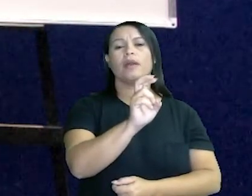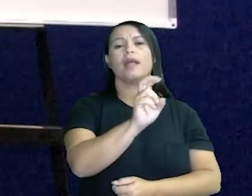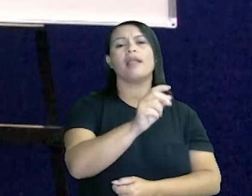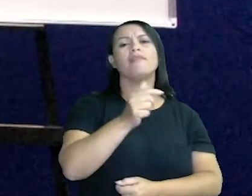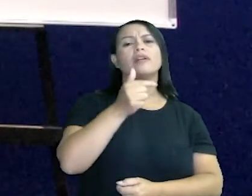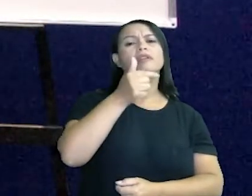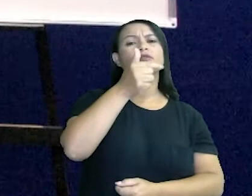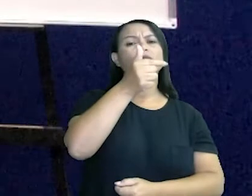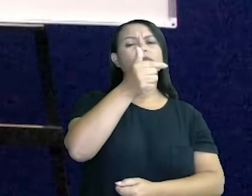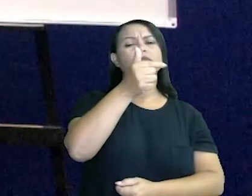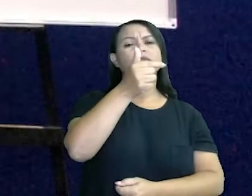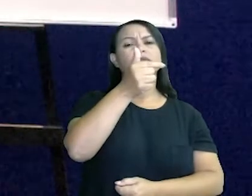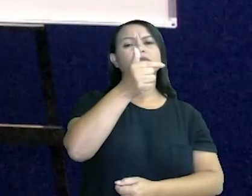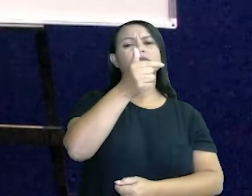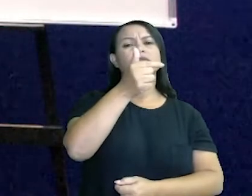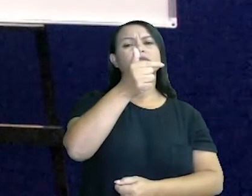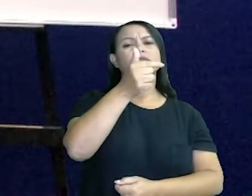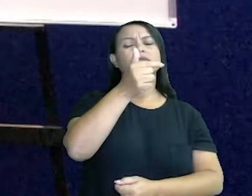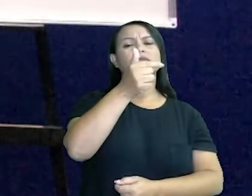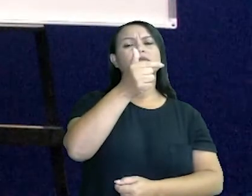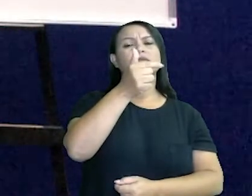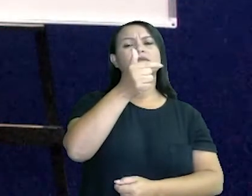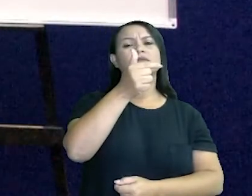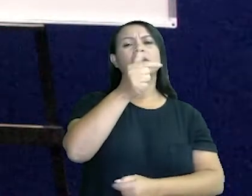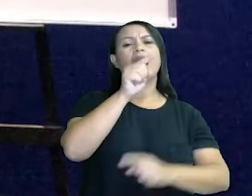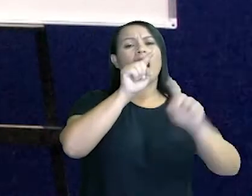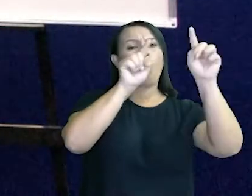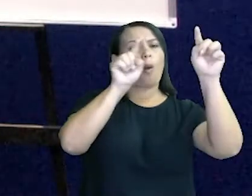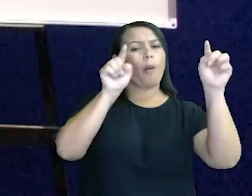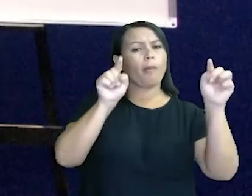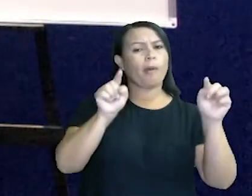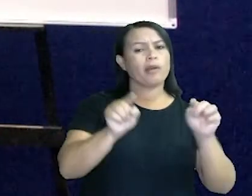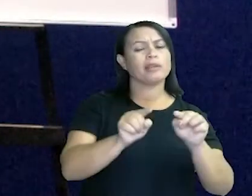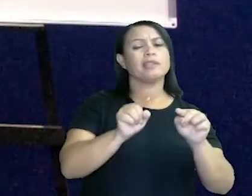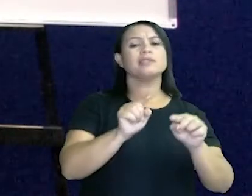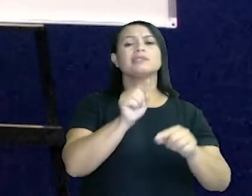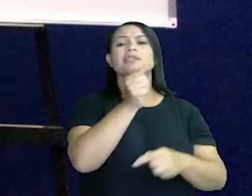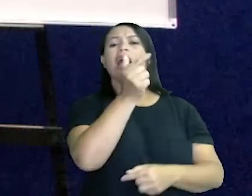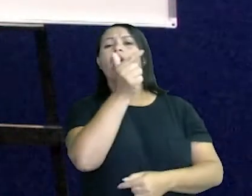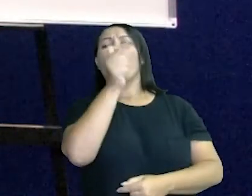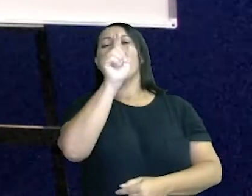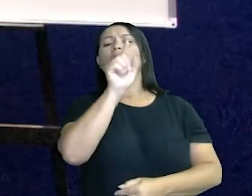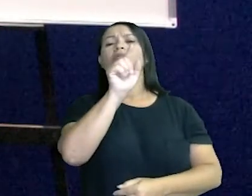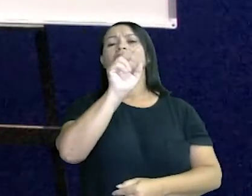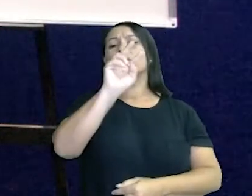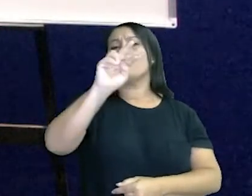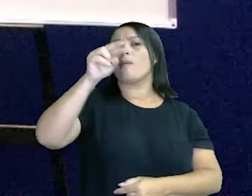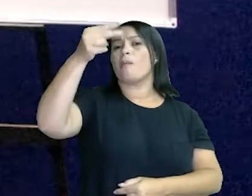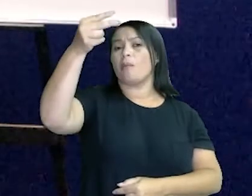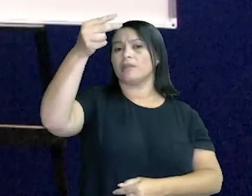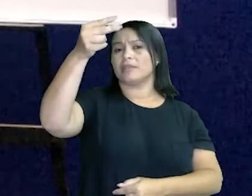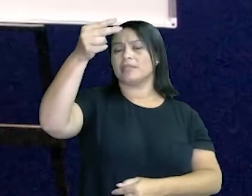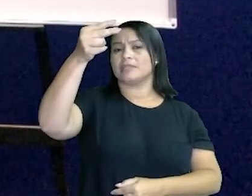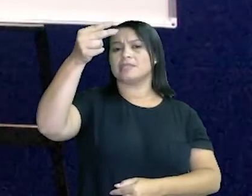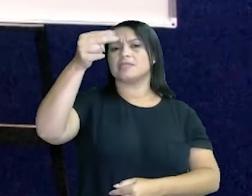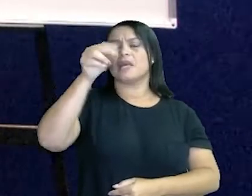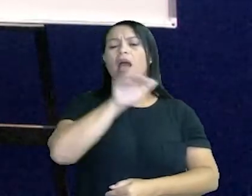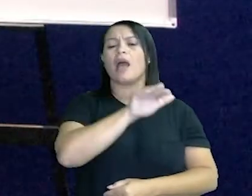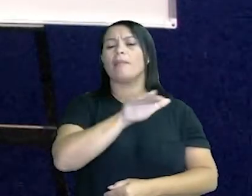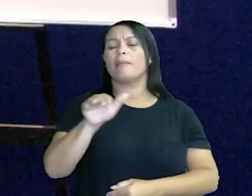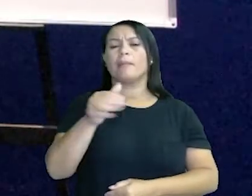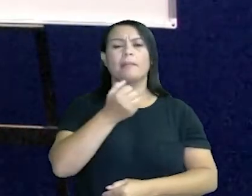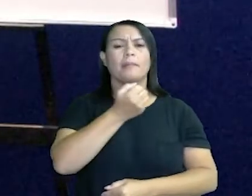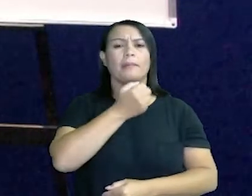elevado a 2 é uma potência é levado a outra potência minha